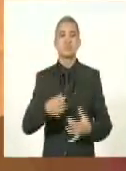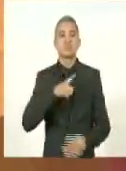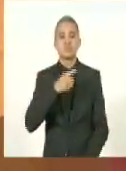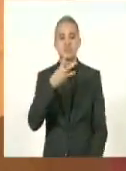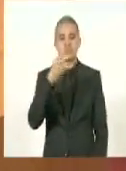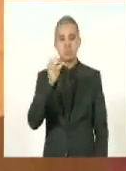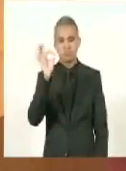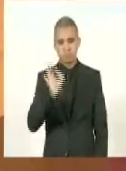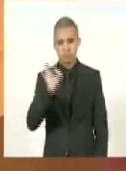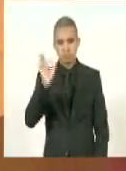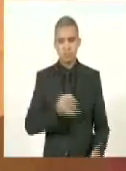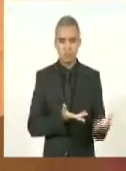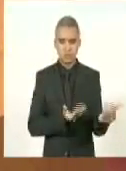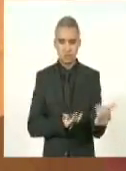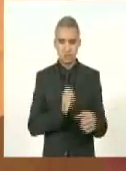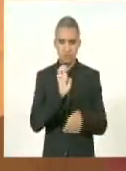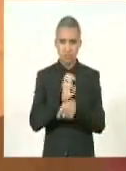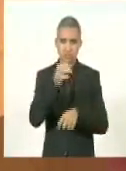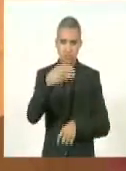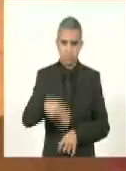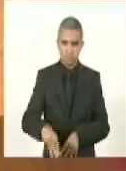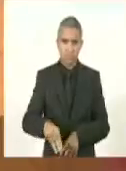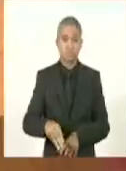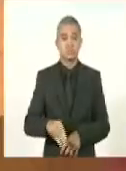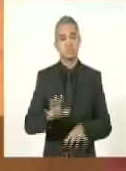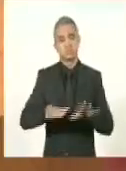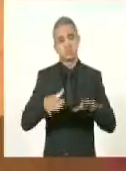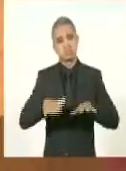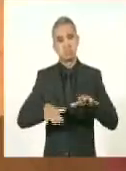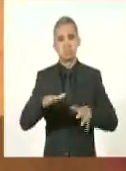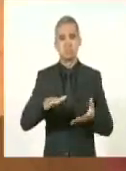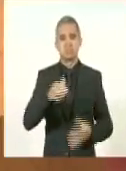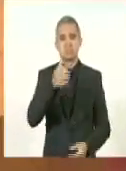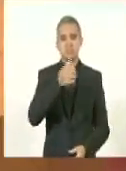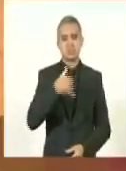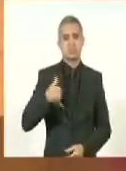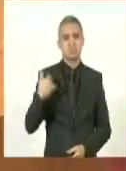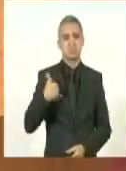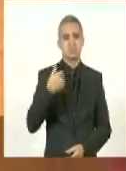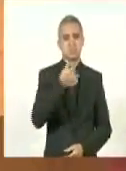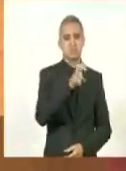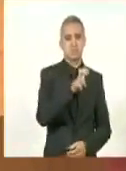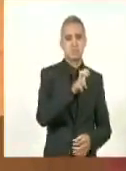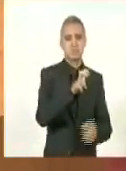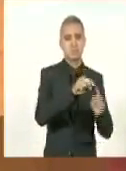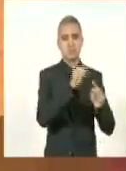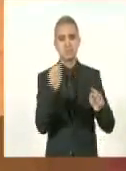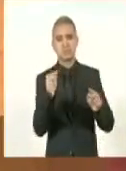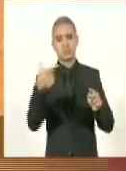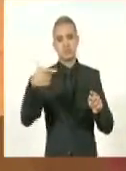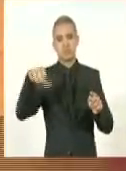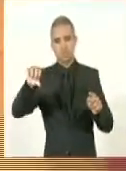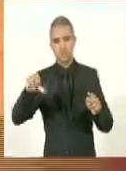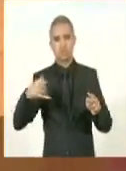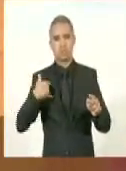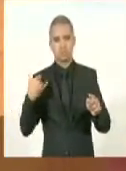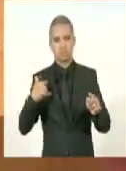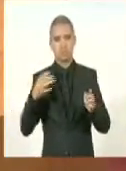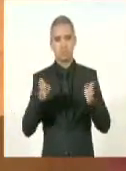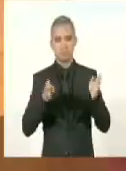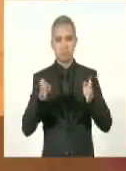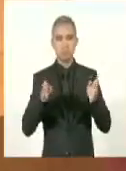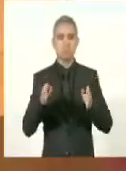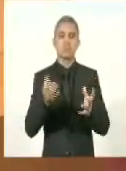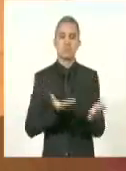de jovens no Estado do Maranhão, aproximadamente de 15 a 29 anos, uma composição de jovens no nosso